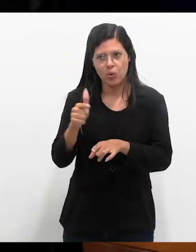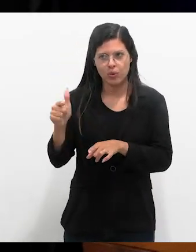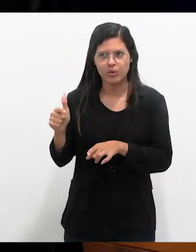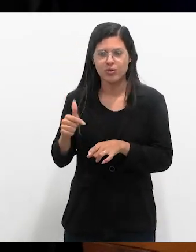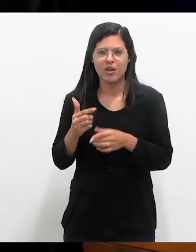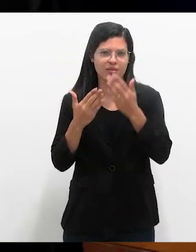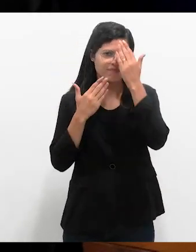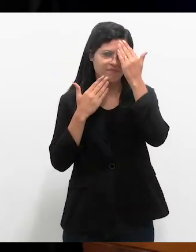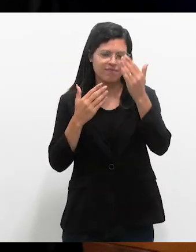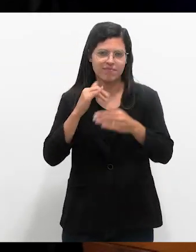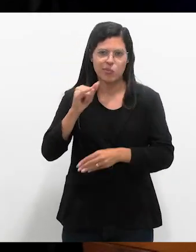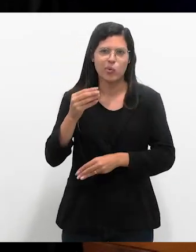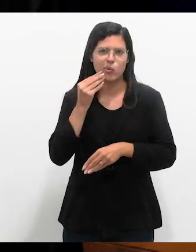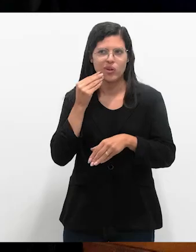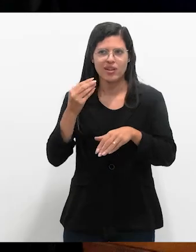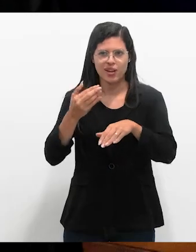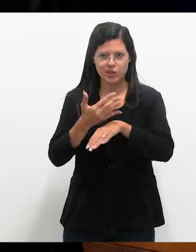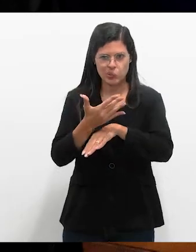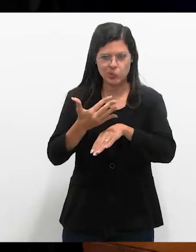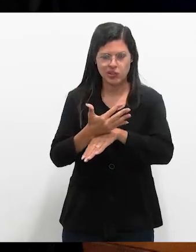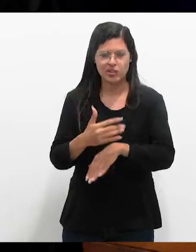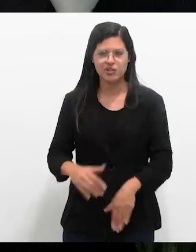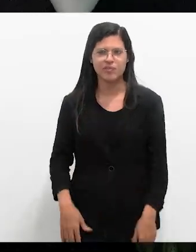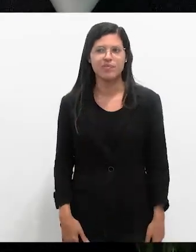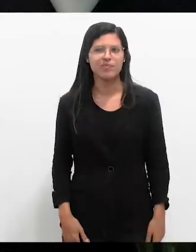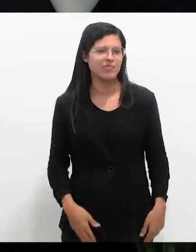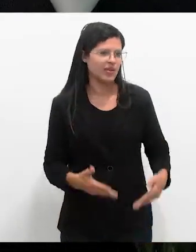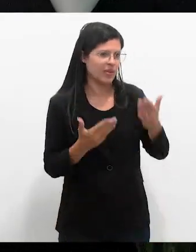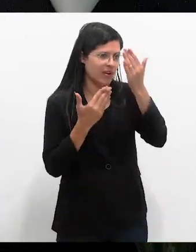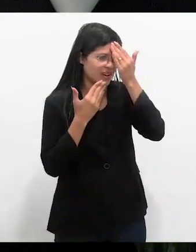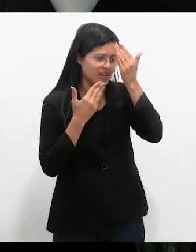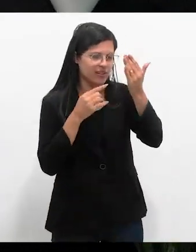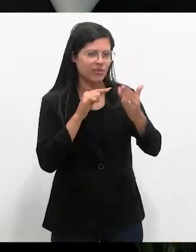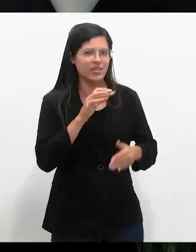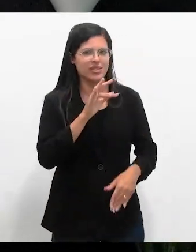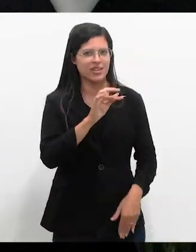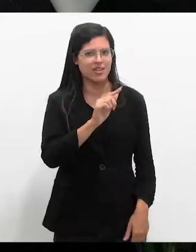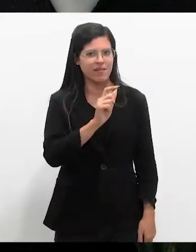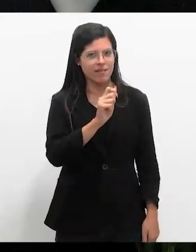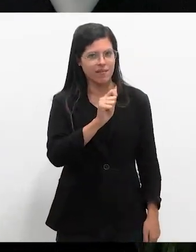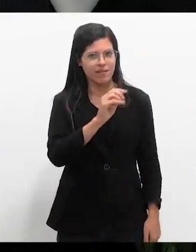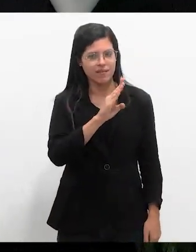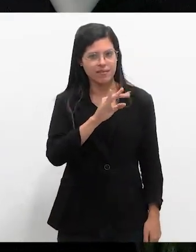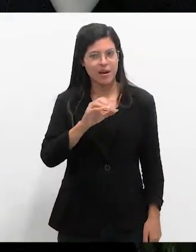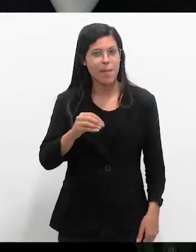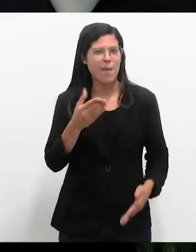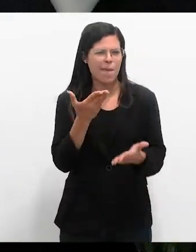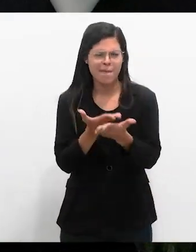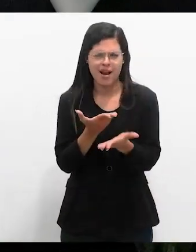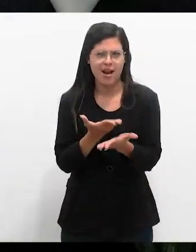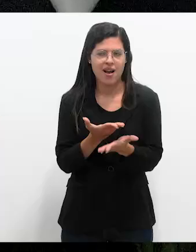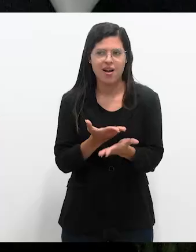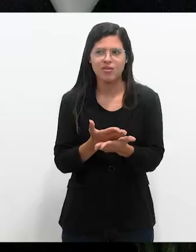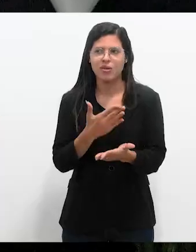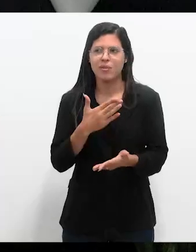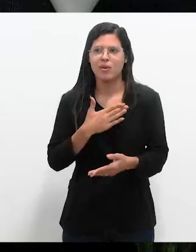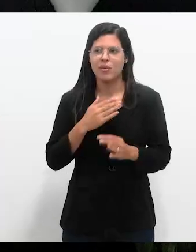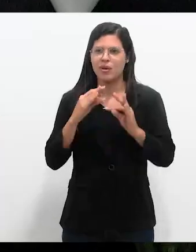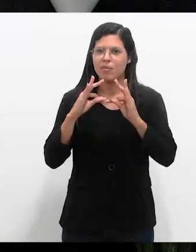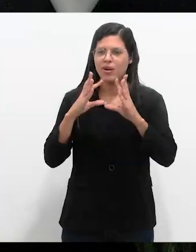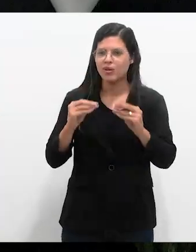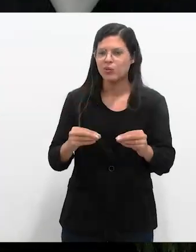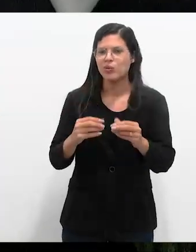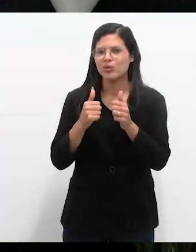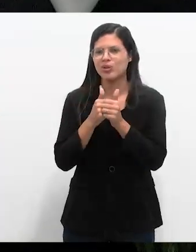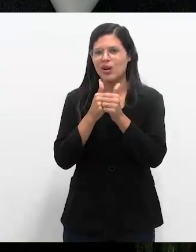essa oportunidade a Tuiuti, de fato. E eu agradeço a você, Fábio. Mais uma vez foi uma aula. Que nada. Para mim, para